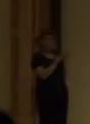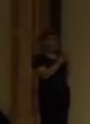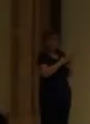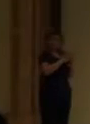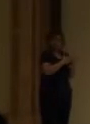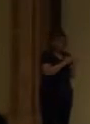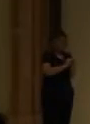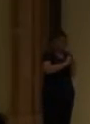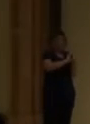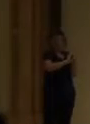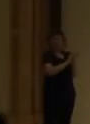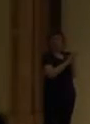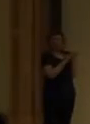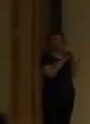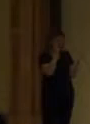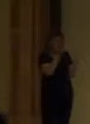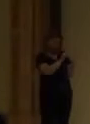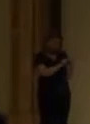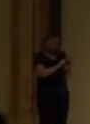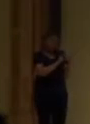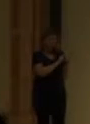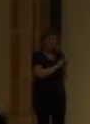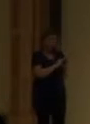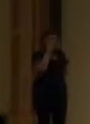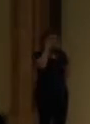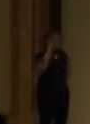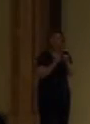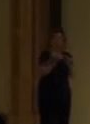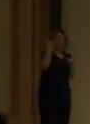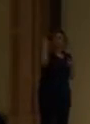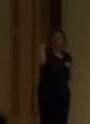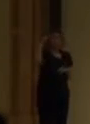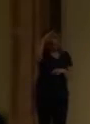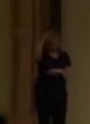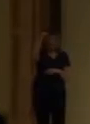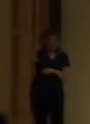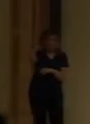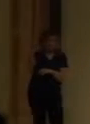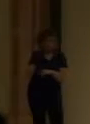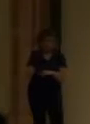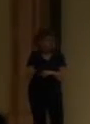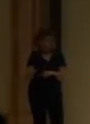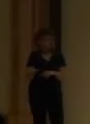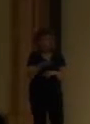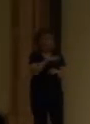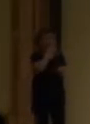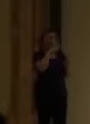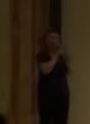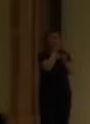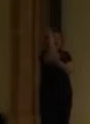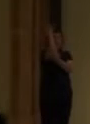existiria no paraíso antes do homem cair perante o seu Deus. De maneira que estas